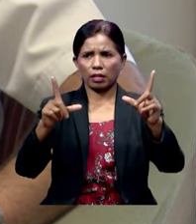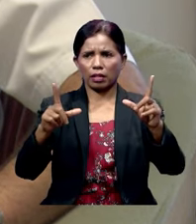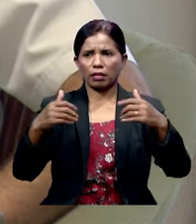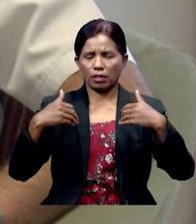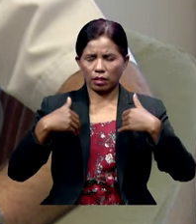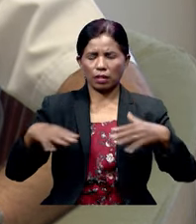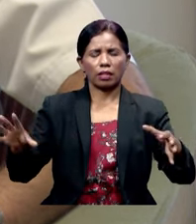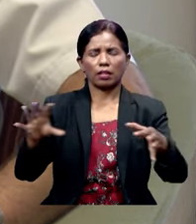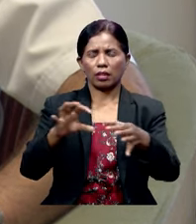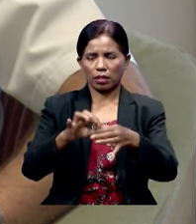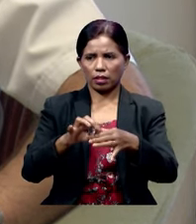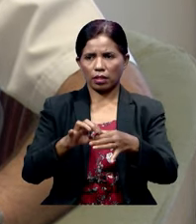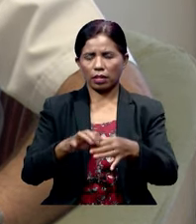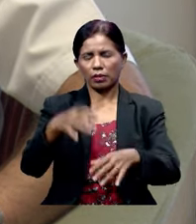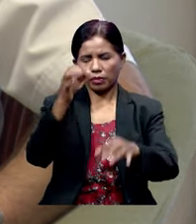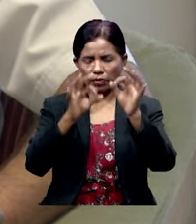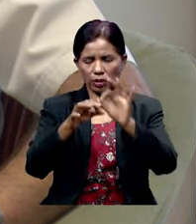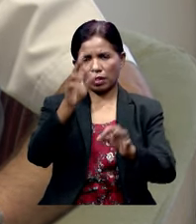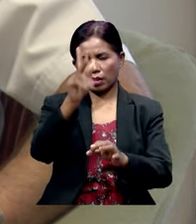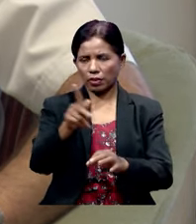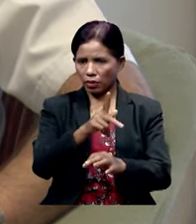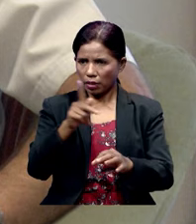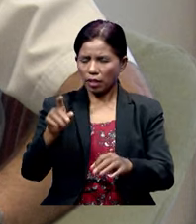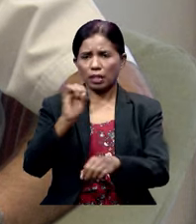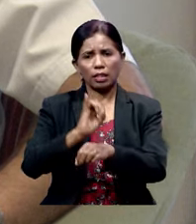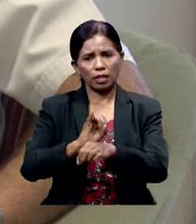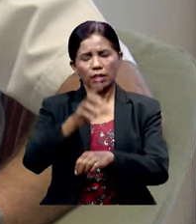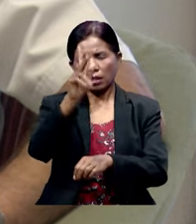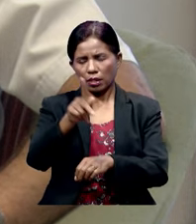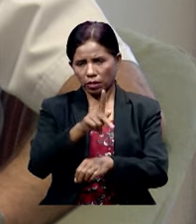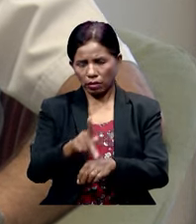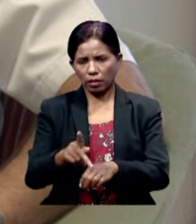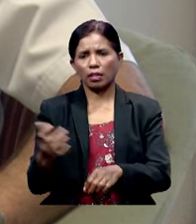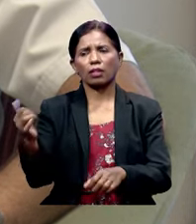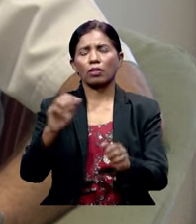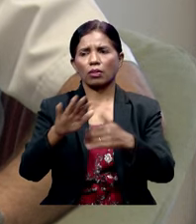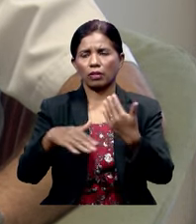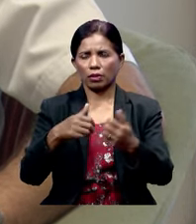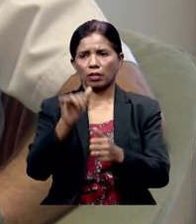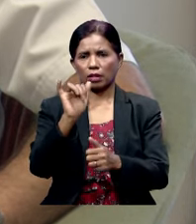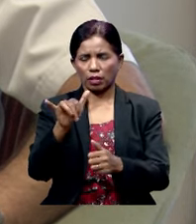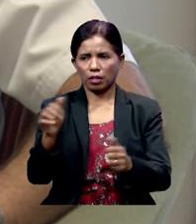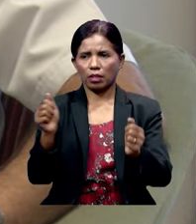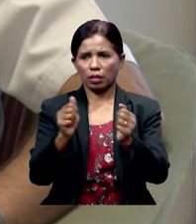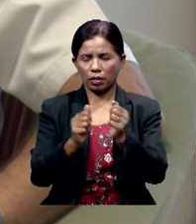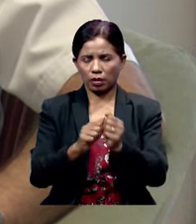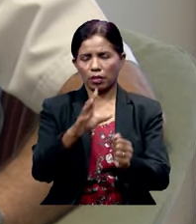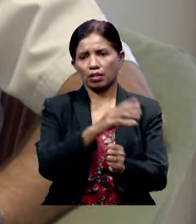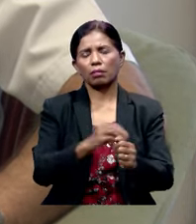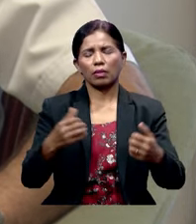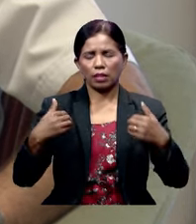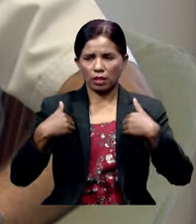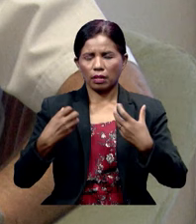ligado à fé católica à igreja católica então talvez seitas ainda são muito marginais